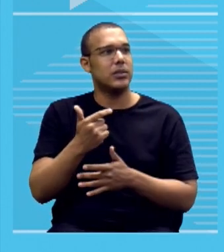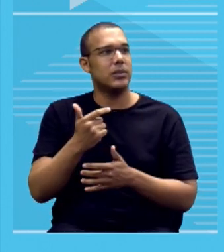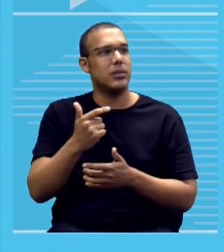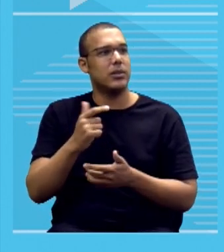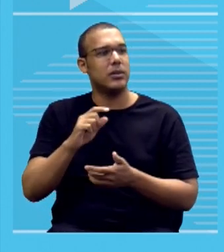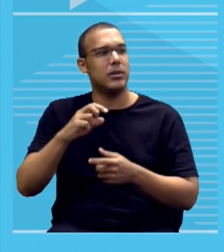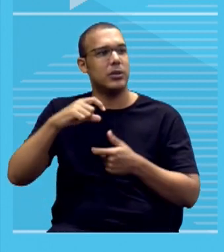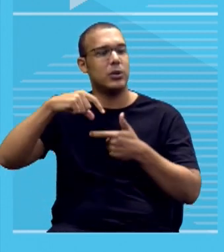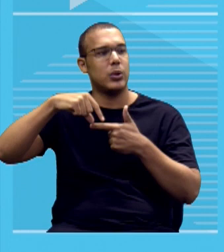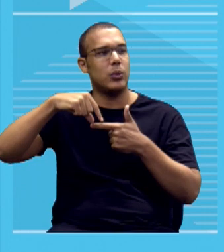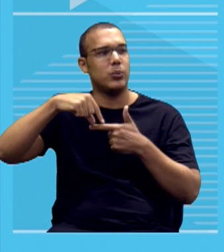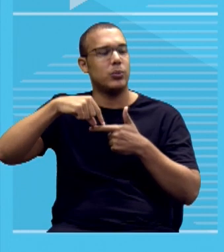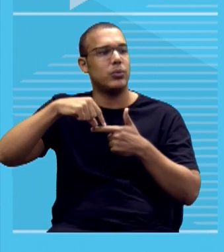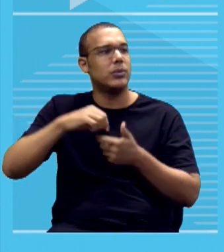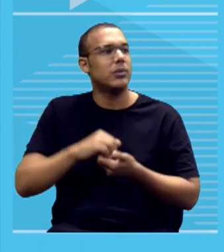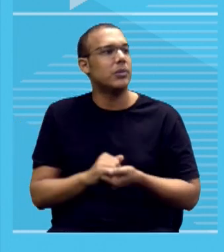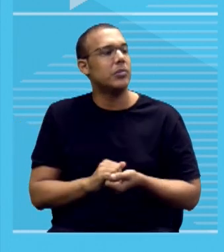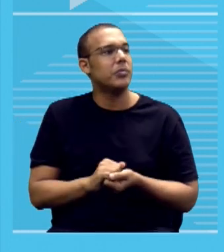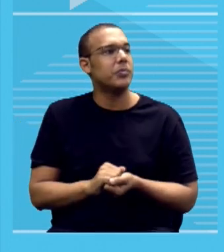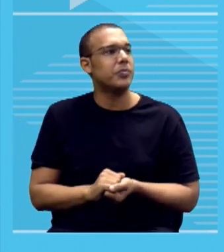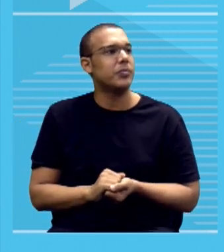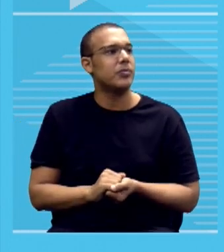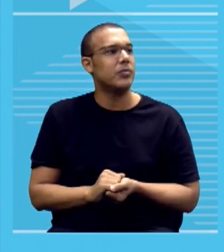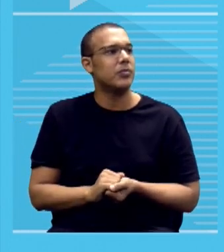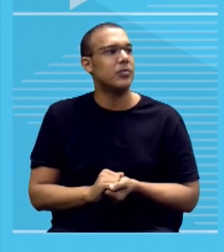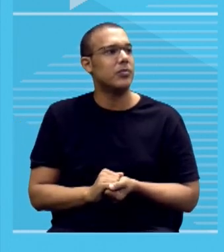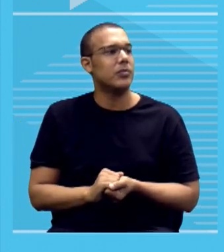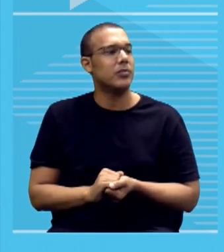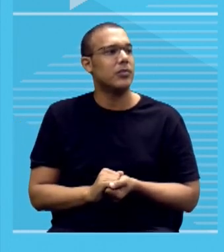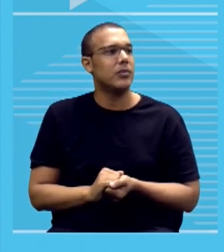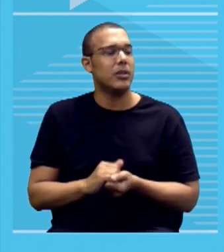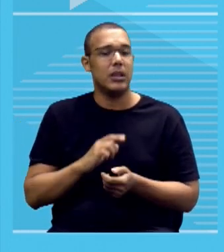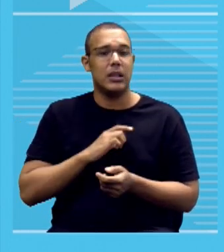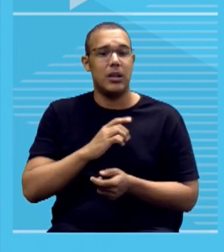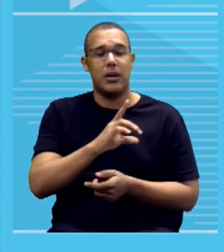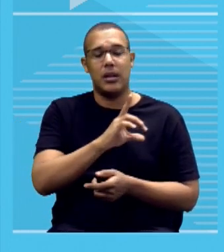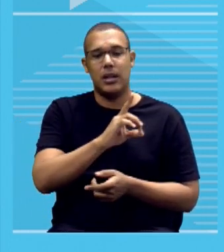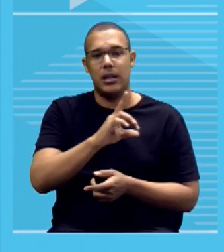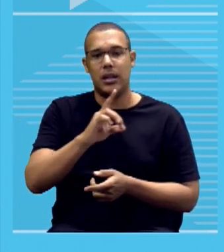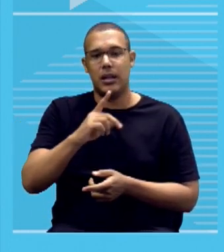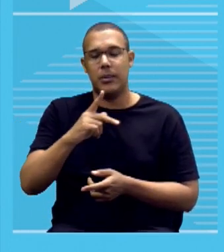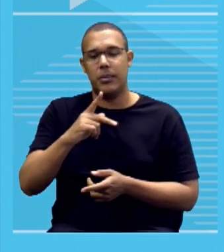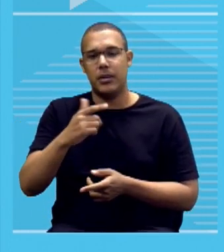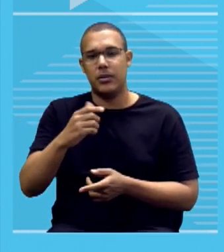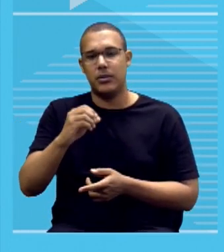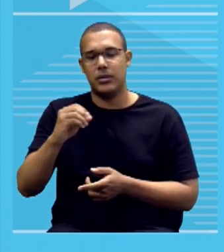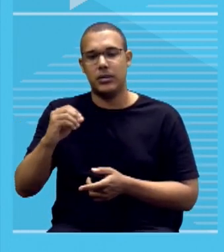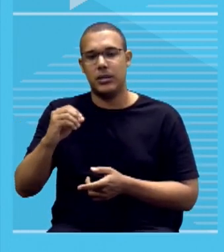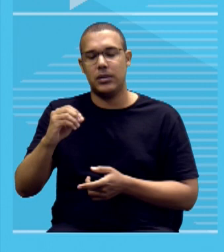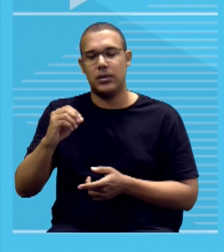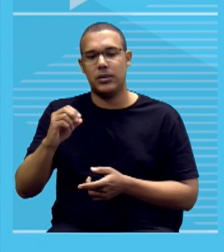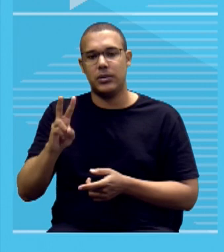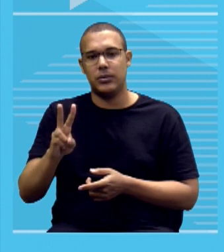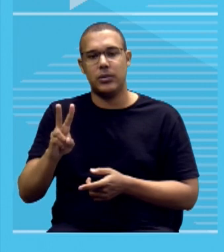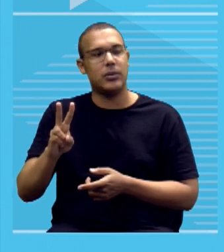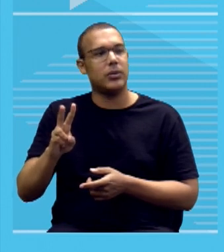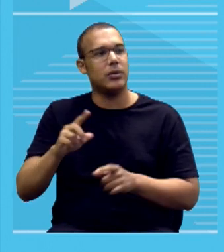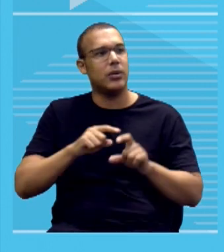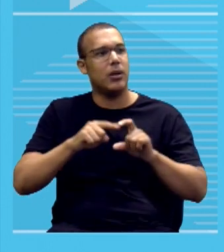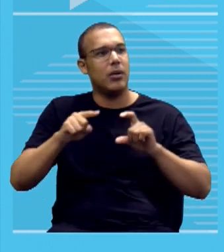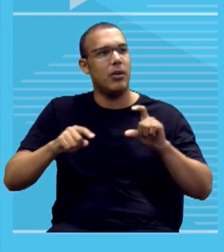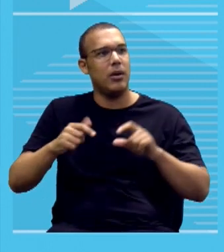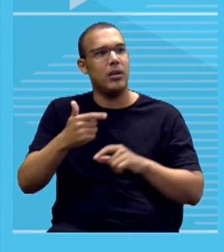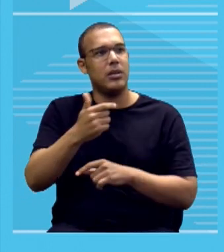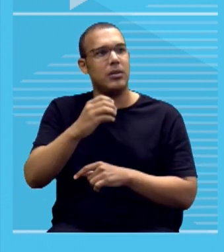quando submetido a uma DDP de 200 volts e percorrido por uma corrente elétrica de 20 amperes. Ele deu todos